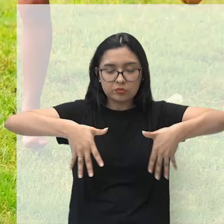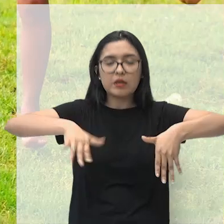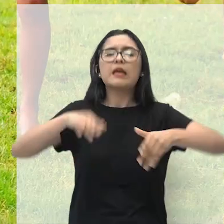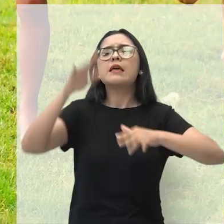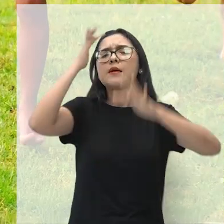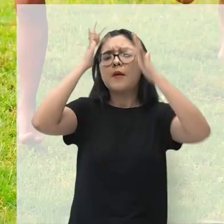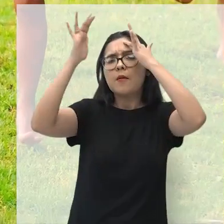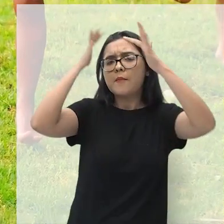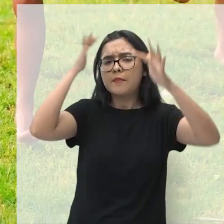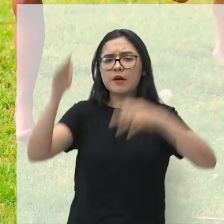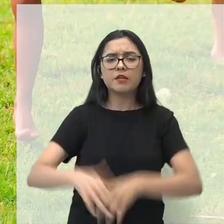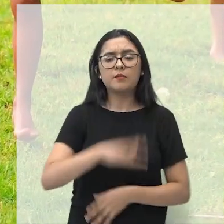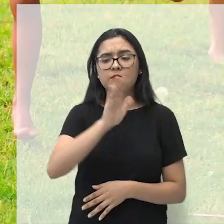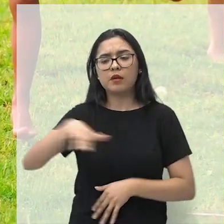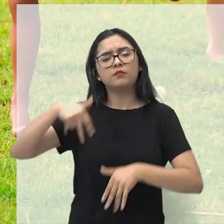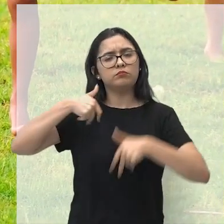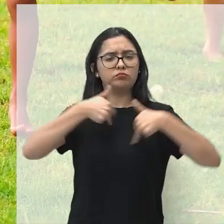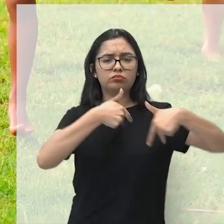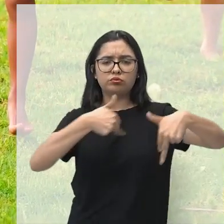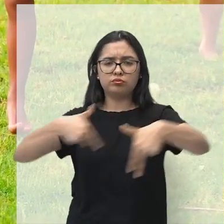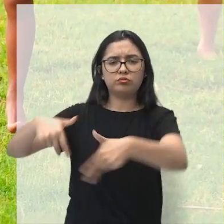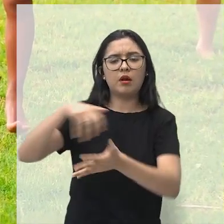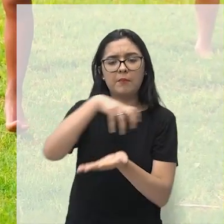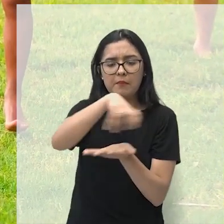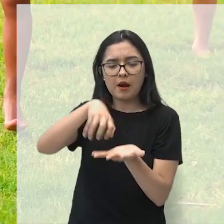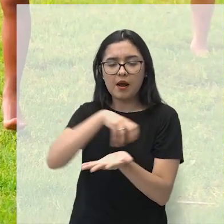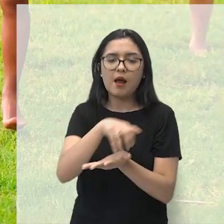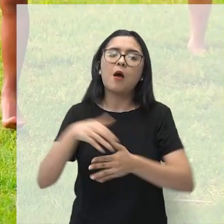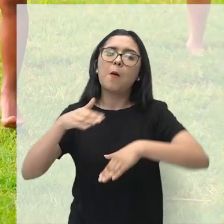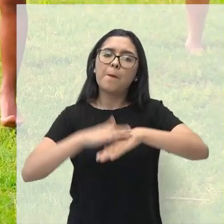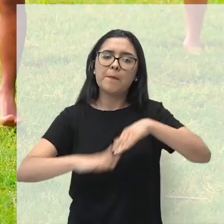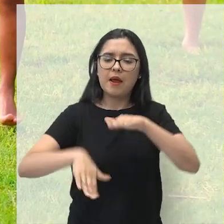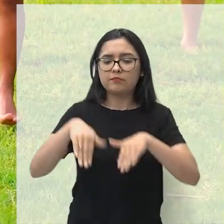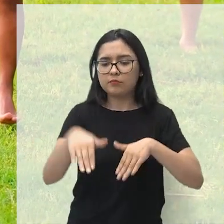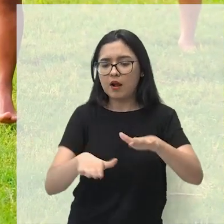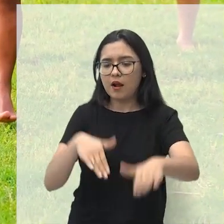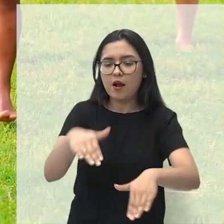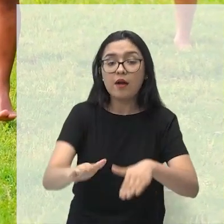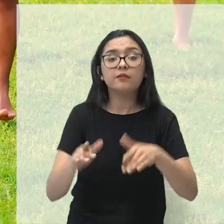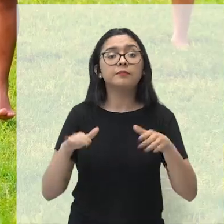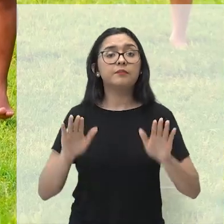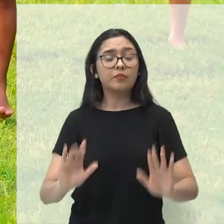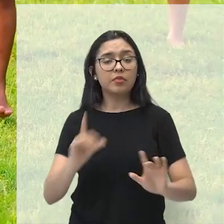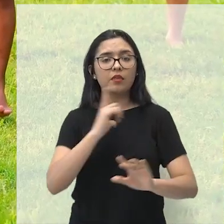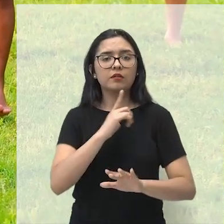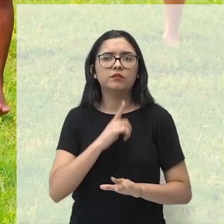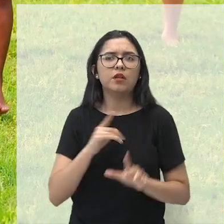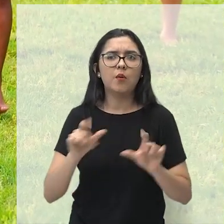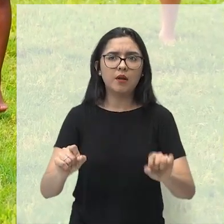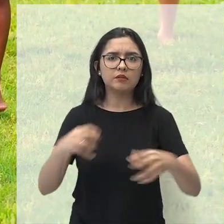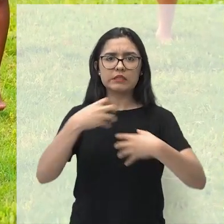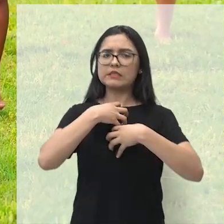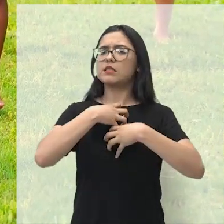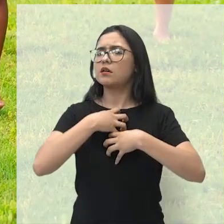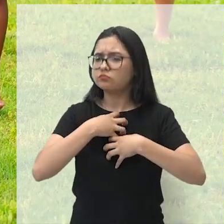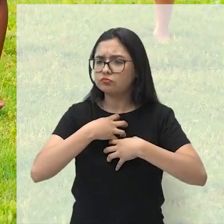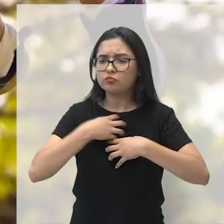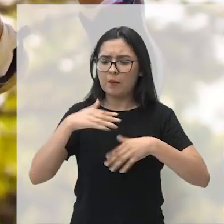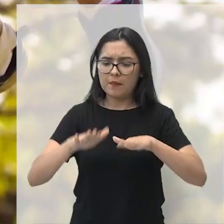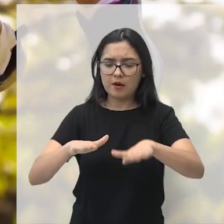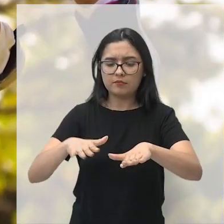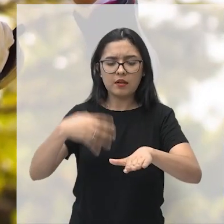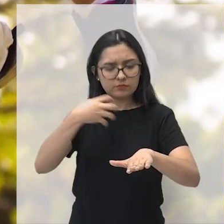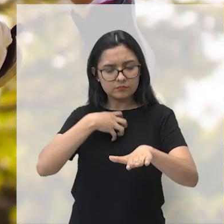uma criança correndo pelo parque, seus pés tocando o chão macio. Os receptores sensoriais em seus